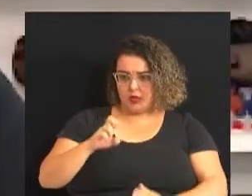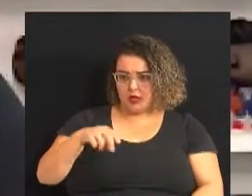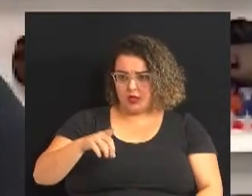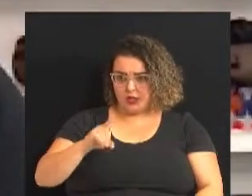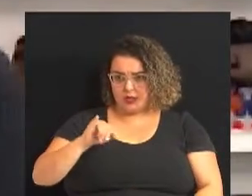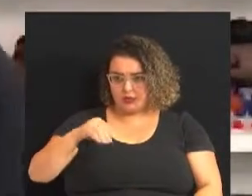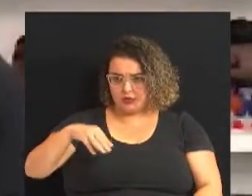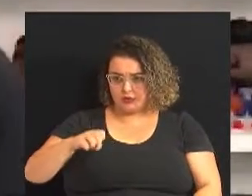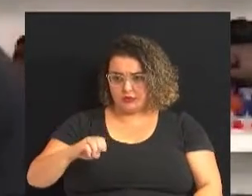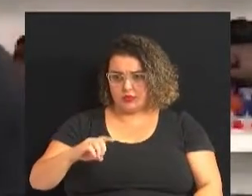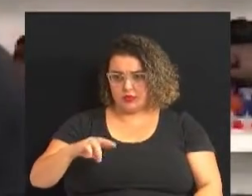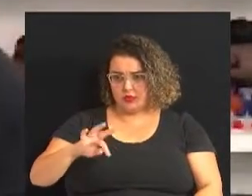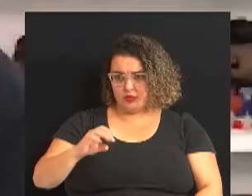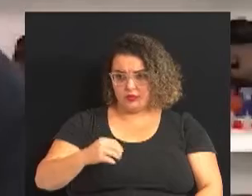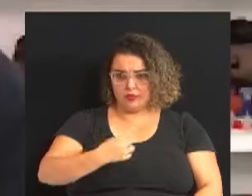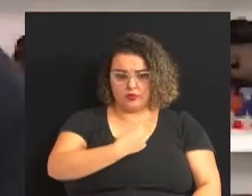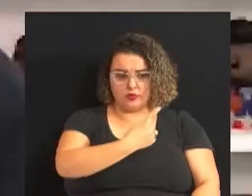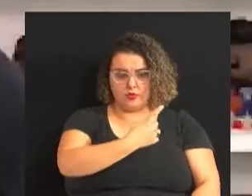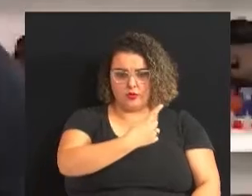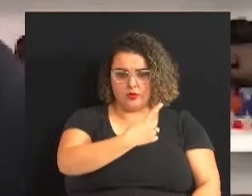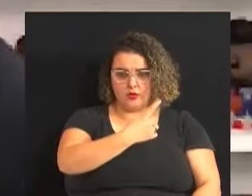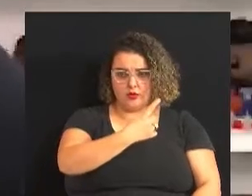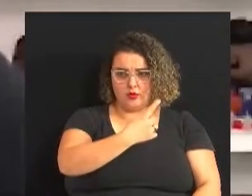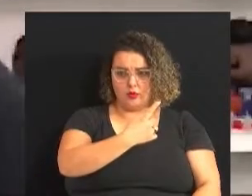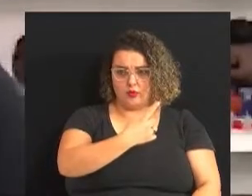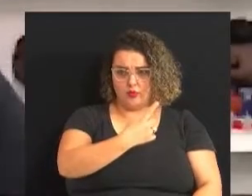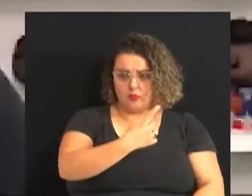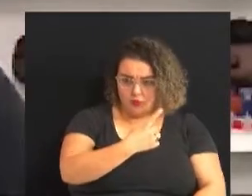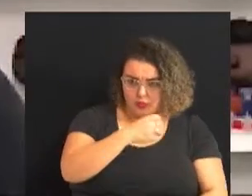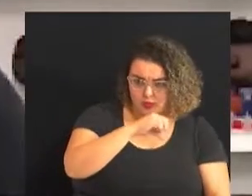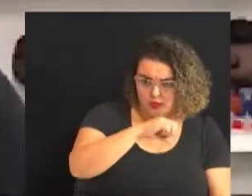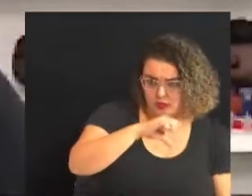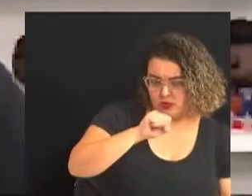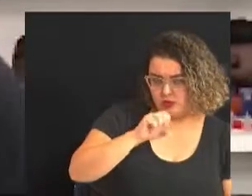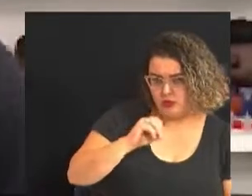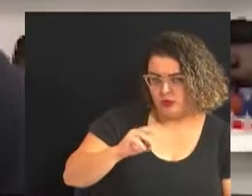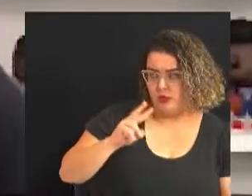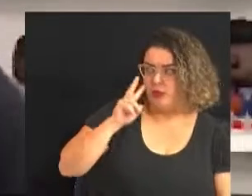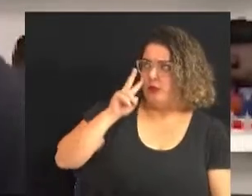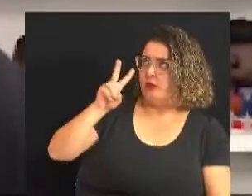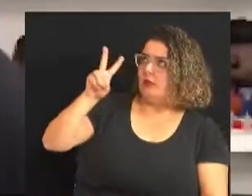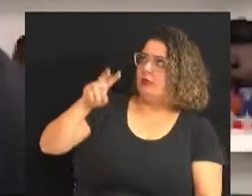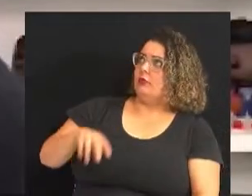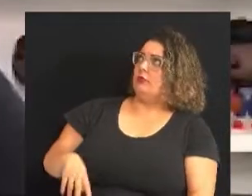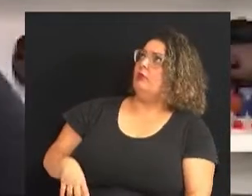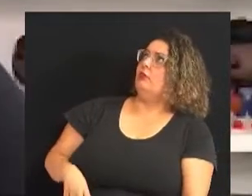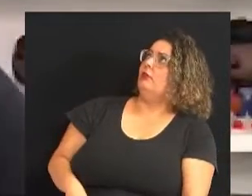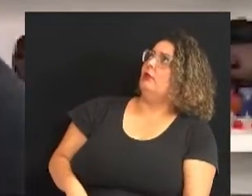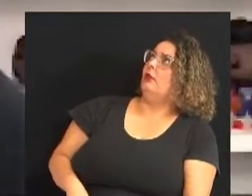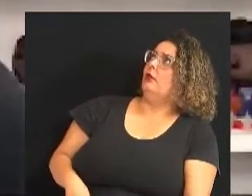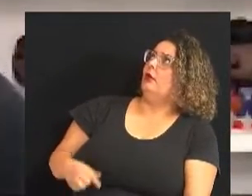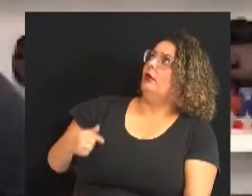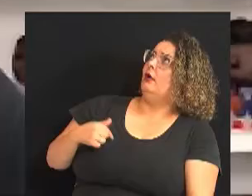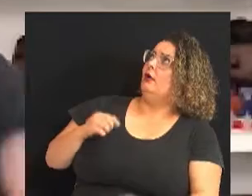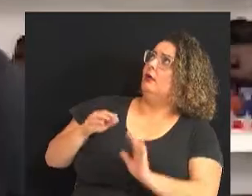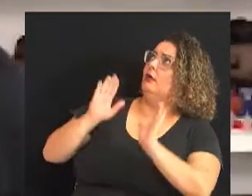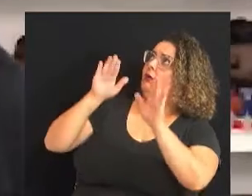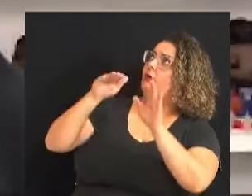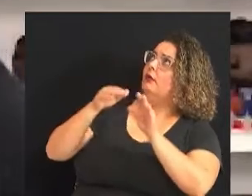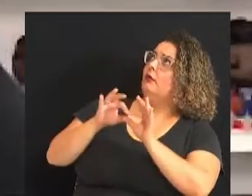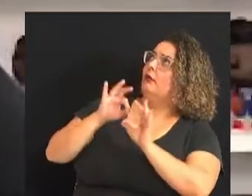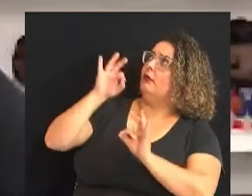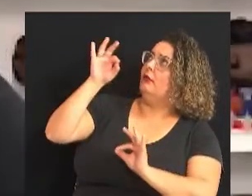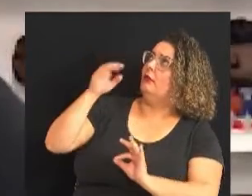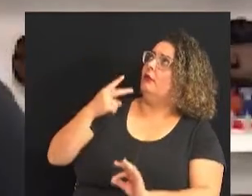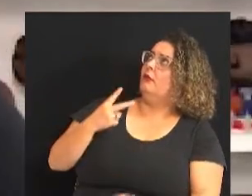anos 80, eu com 9 anos, olhando para cima, vi os caras daquele tamanho e falei assim, para ser jogador de basquete eu tenho que ter mais de 2 metros. Como eu não cresci, eu nunca